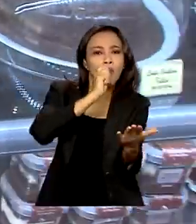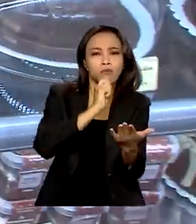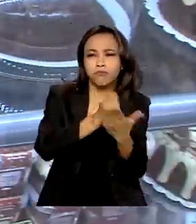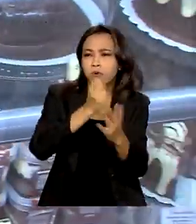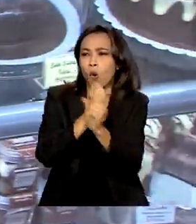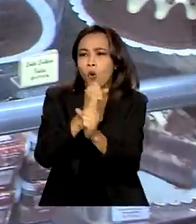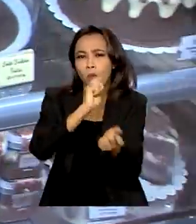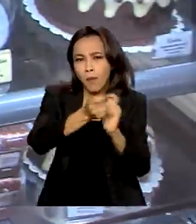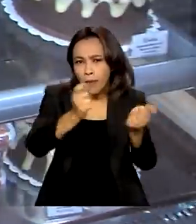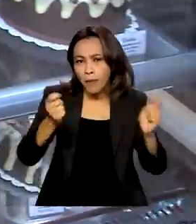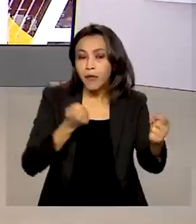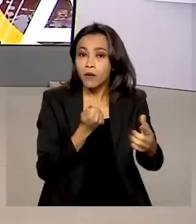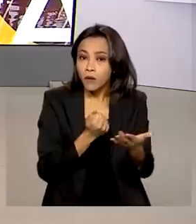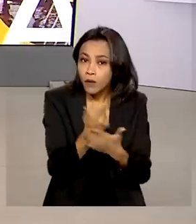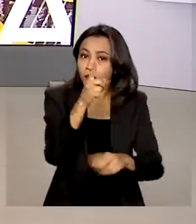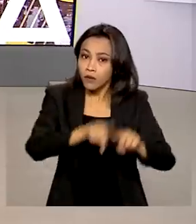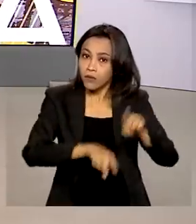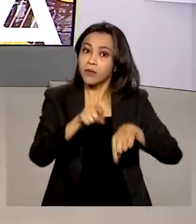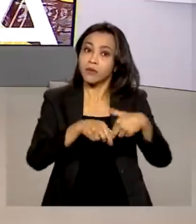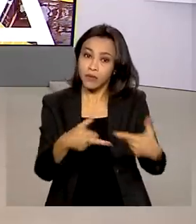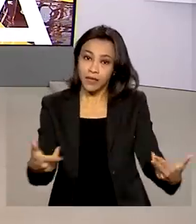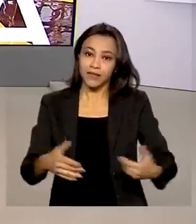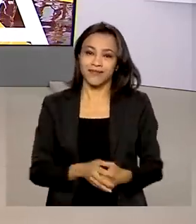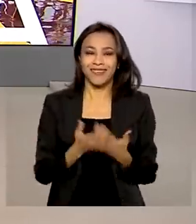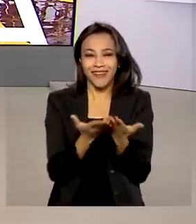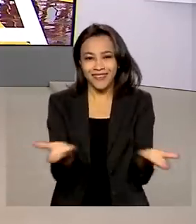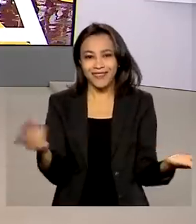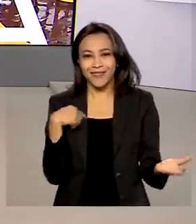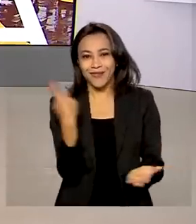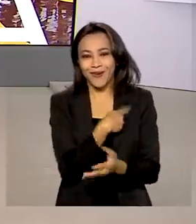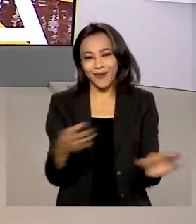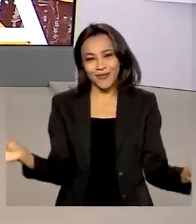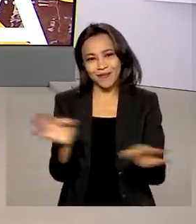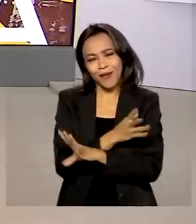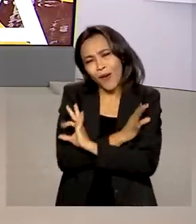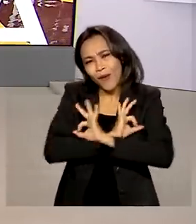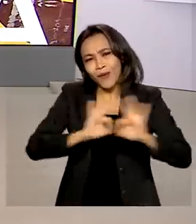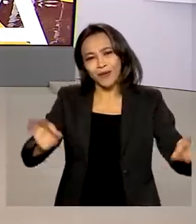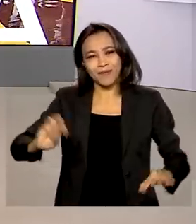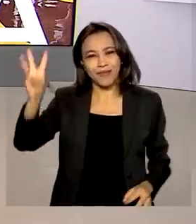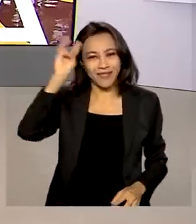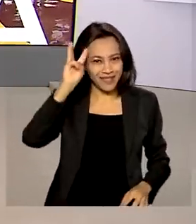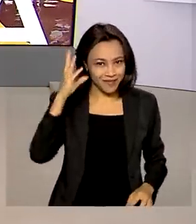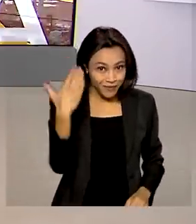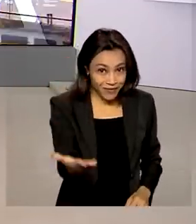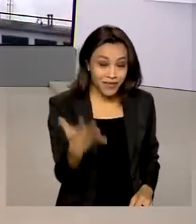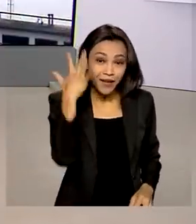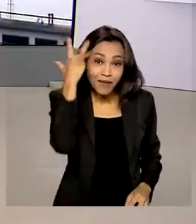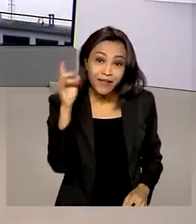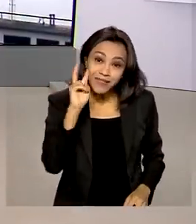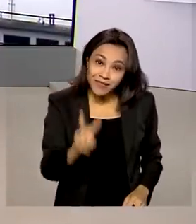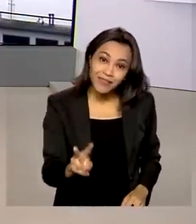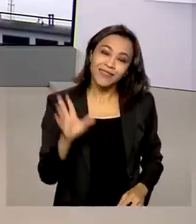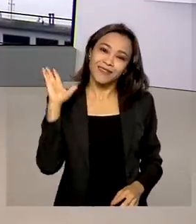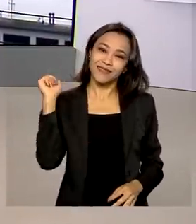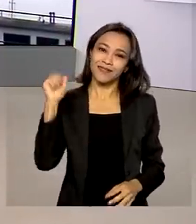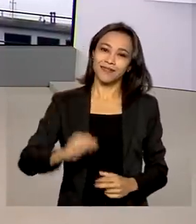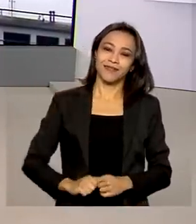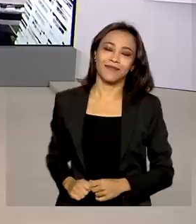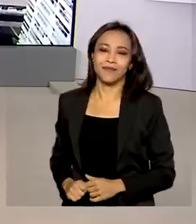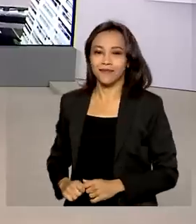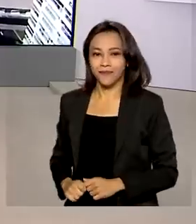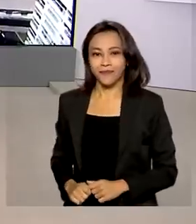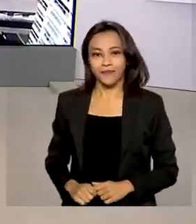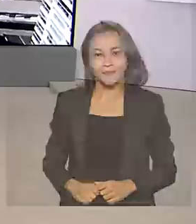de mercadorias. É isso, a gente fica por aqui. Uma ótima terça-feira para você. Nos vemos amanhã. Até lá!